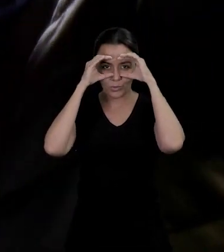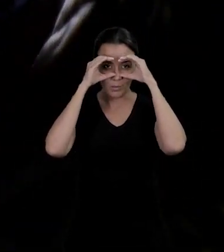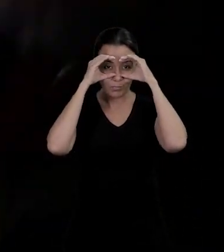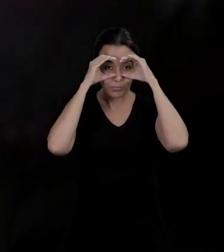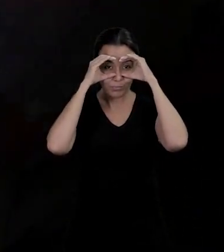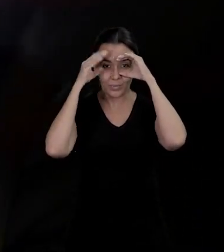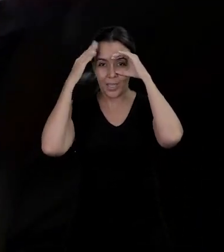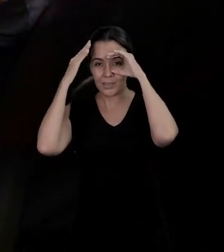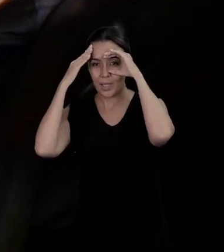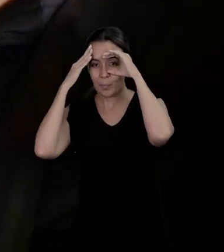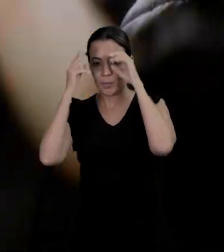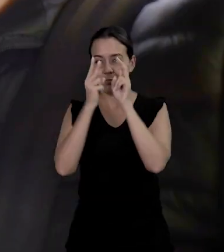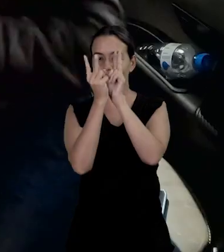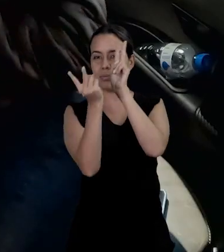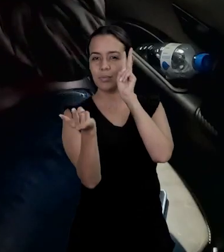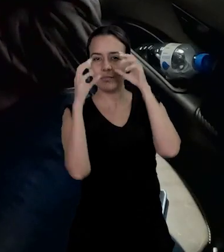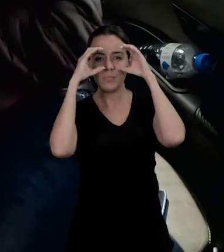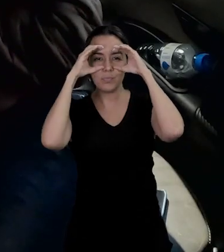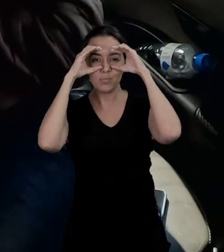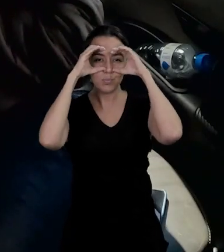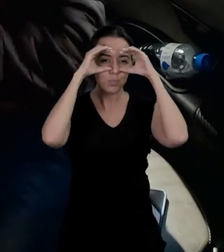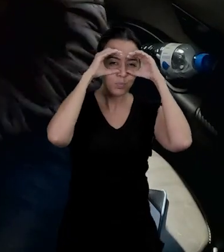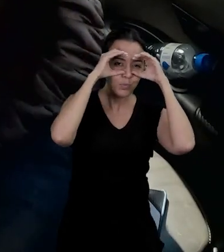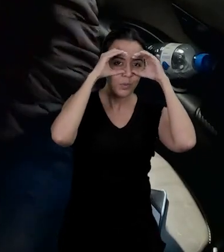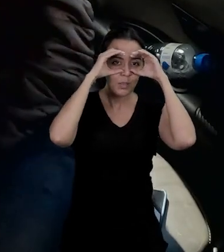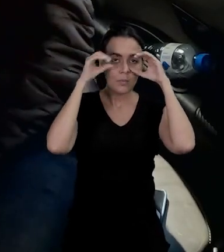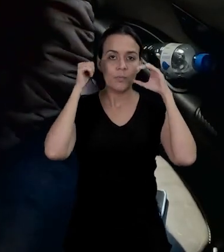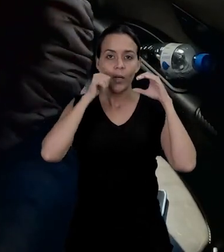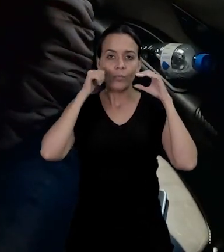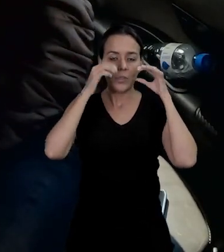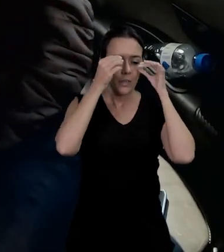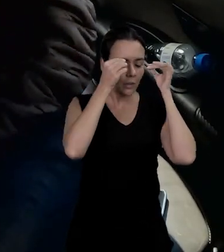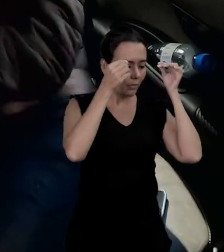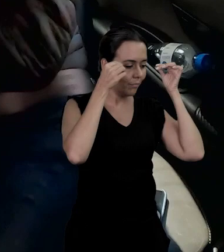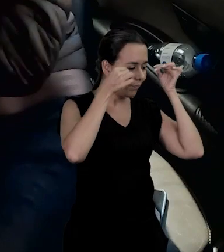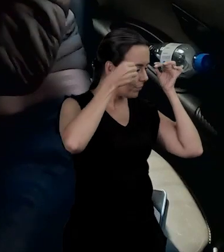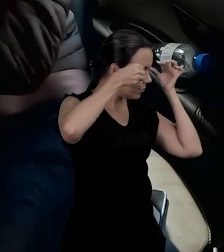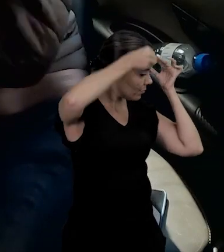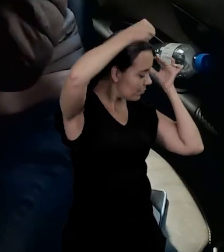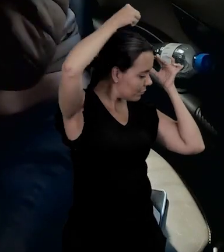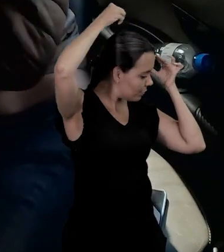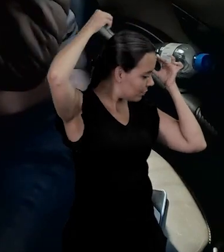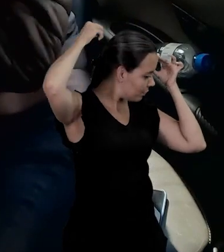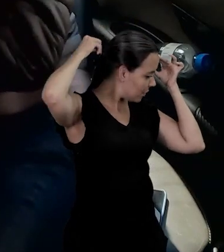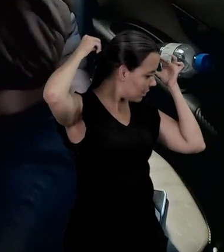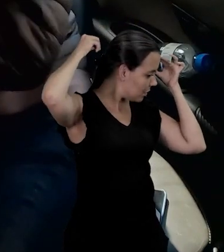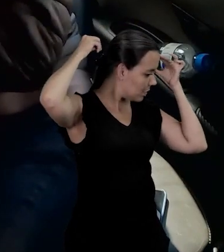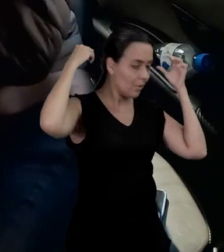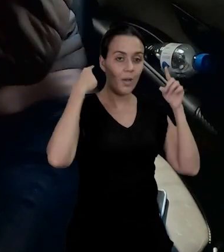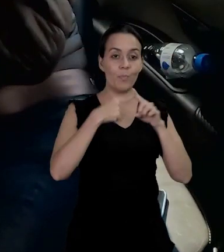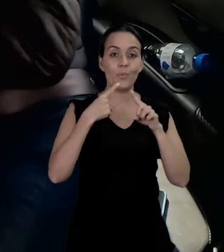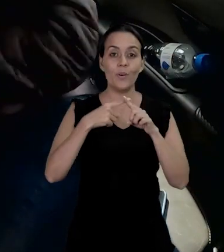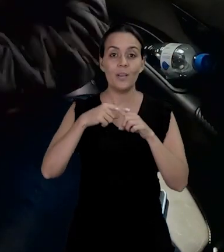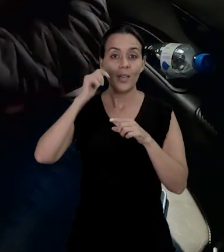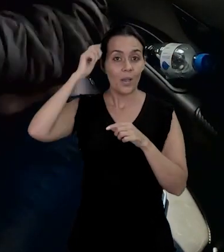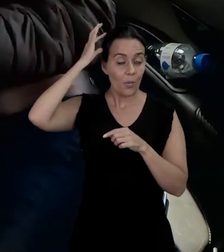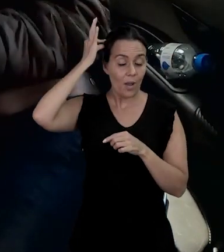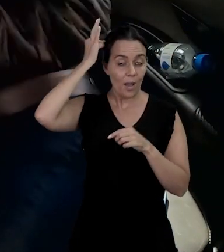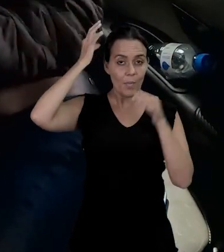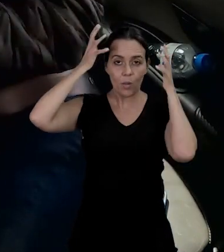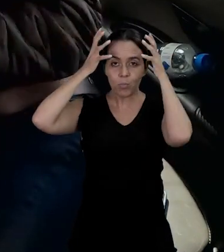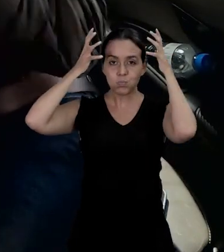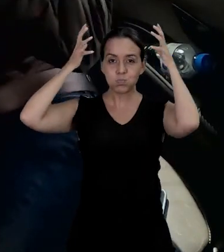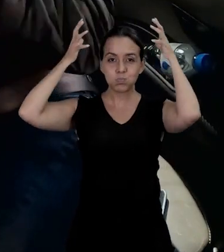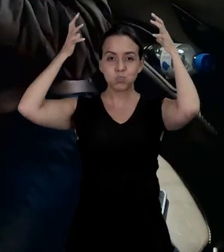a fita não passava. Era muito curtinha. Ela falou, por quê? Porque só tinha homens trabalhando no desenvolvimento. Fizeram na medida da cabeça